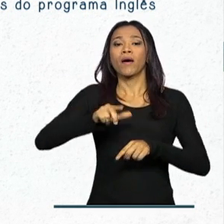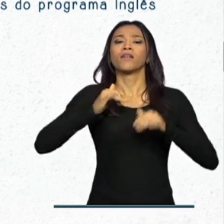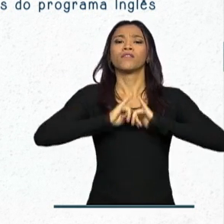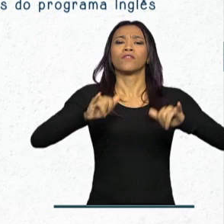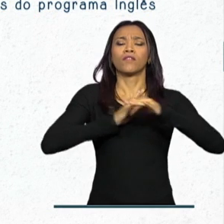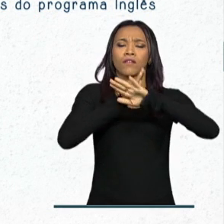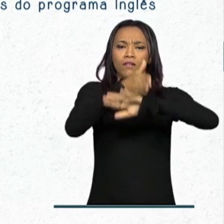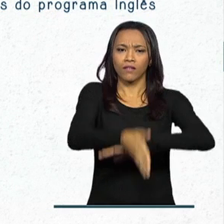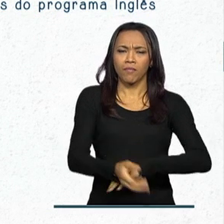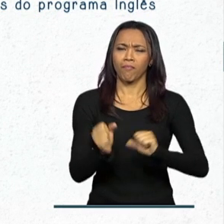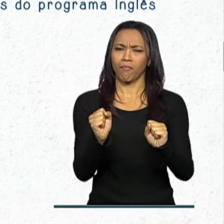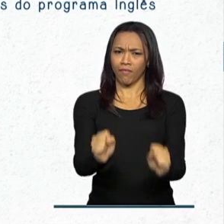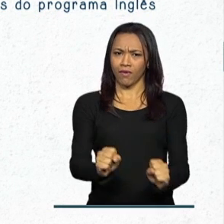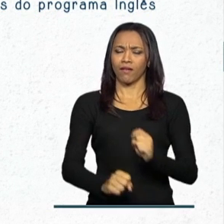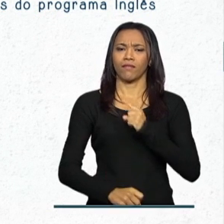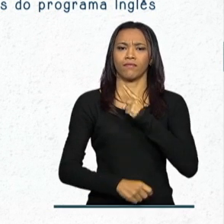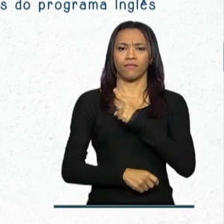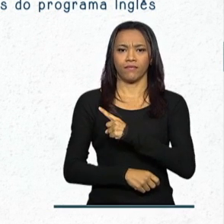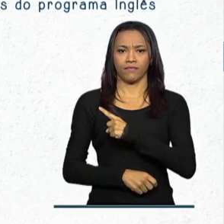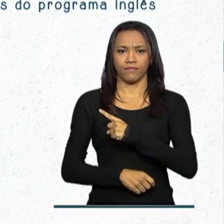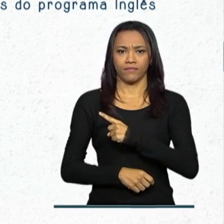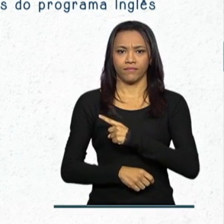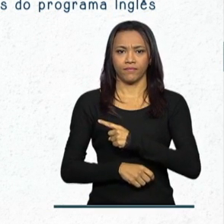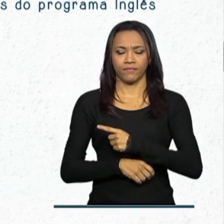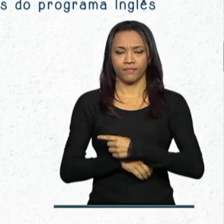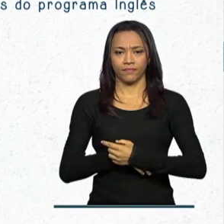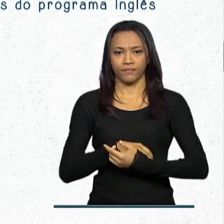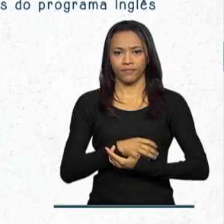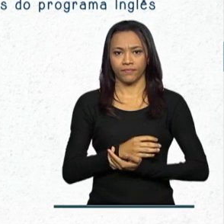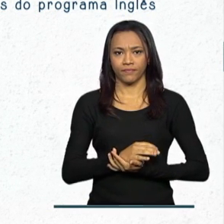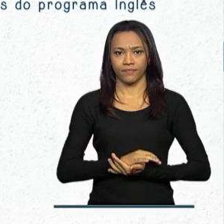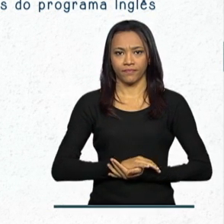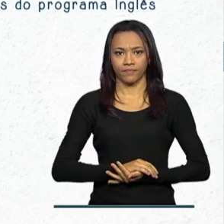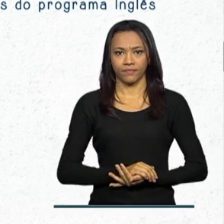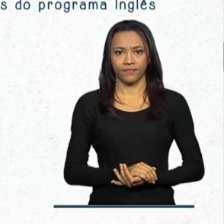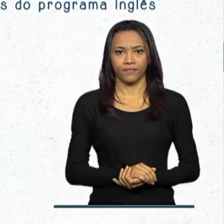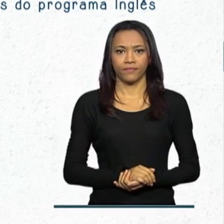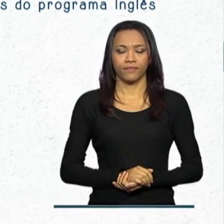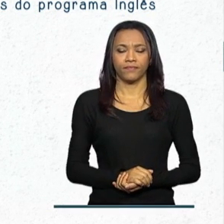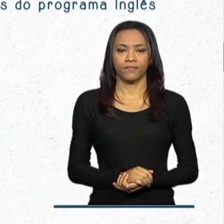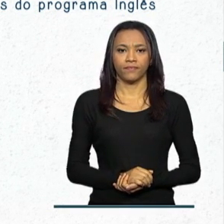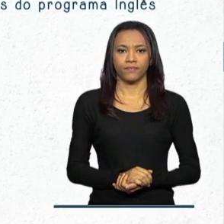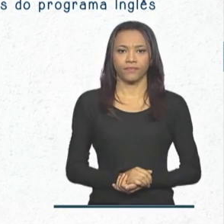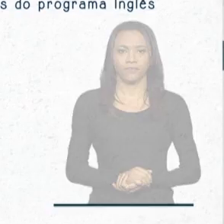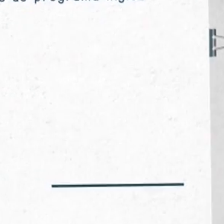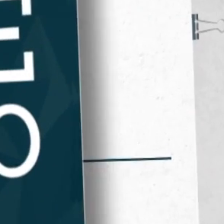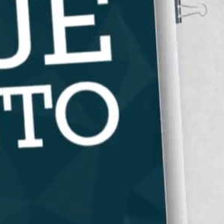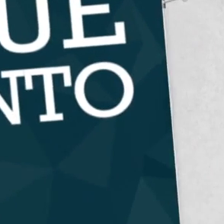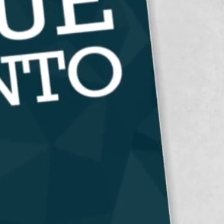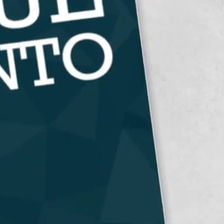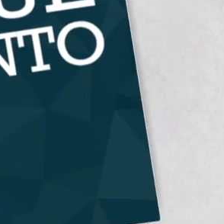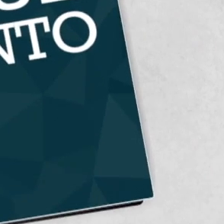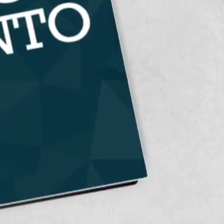Informações e inscrições em isf.gov.br.